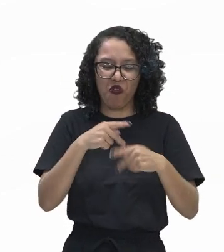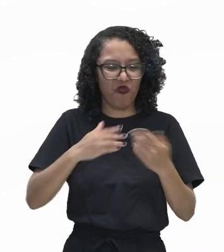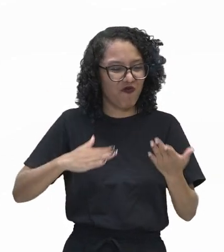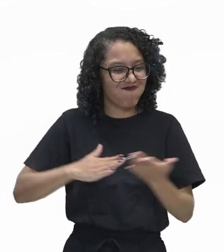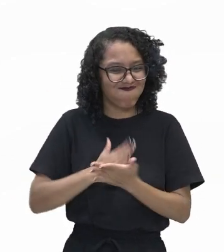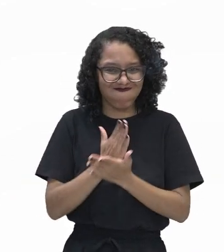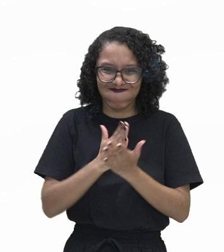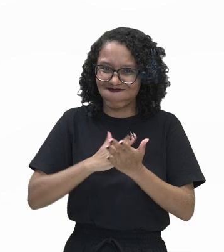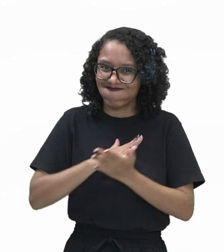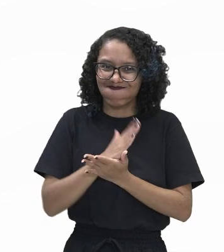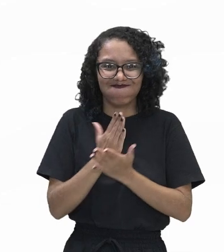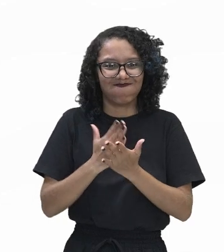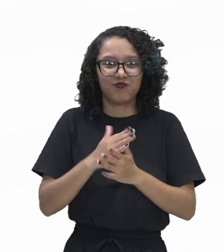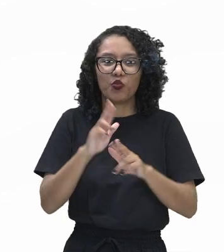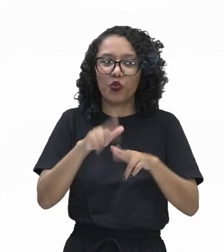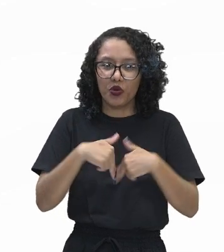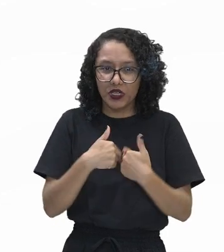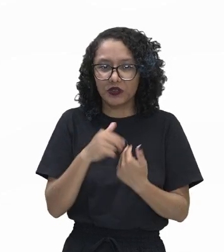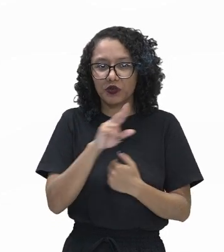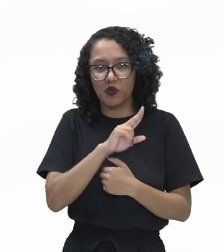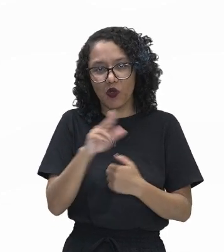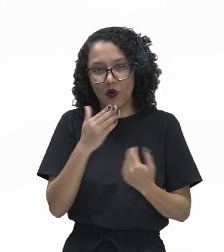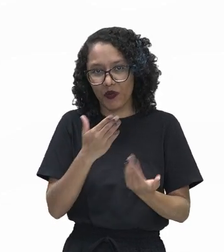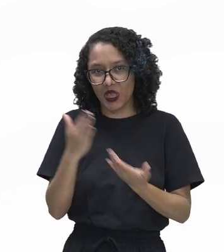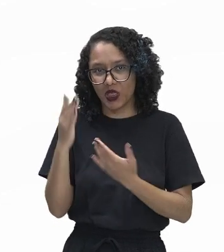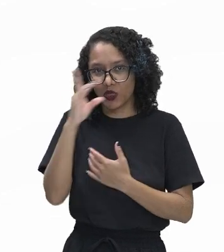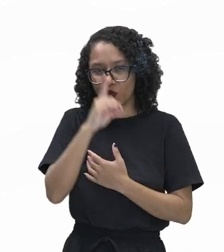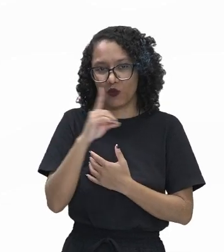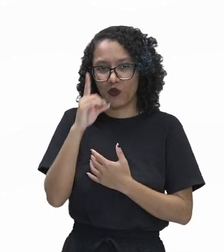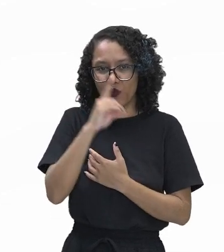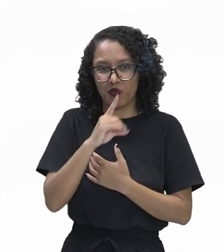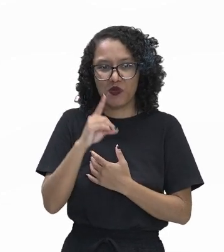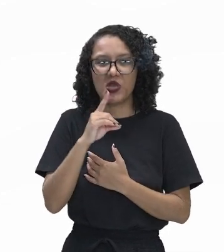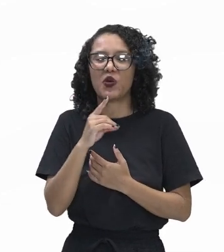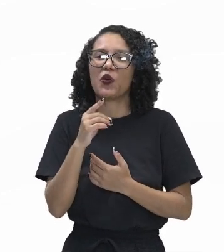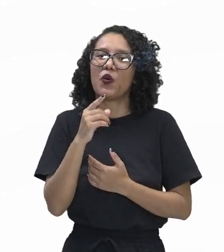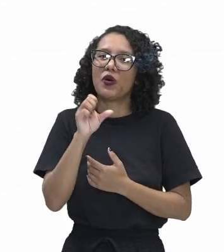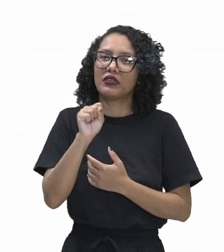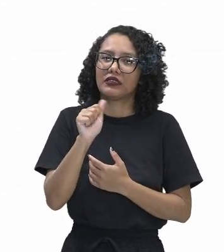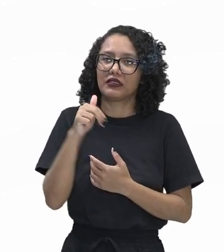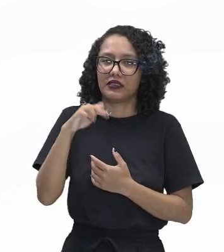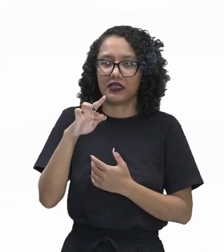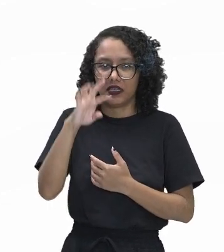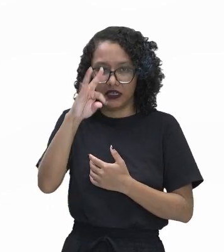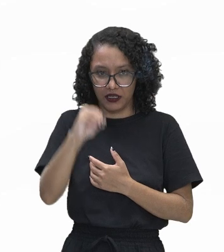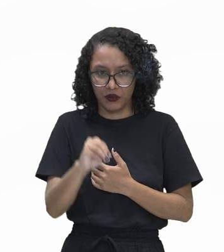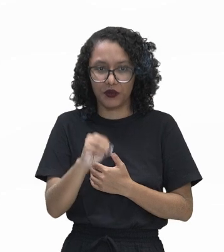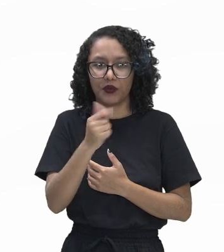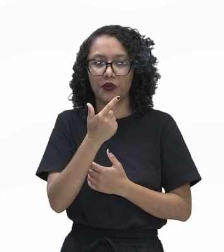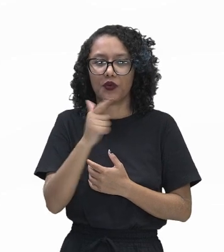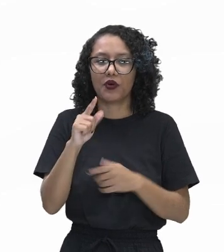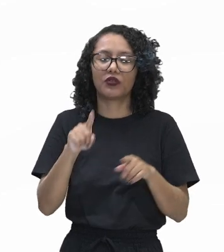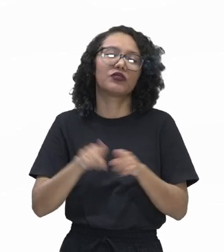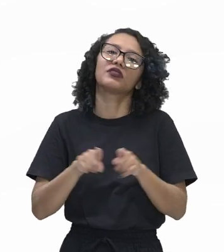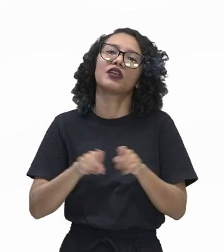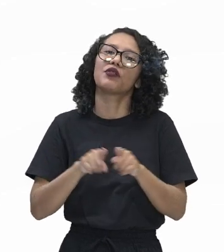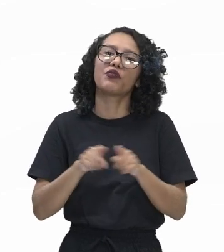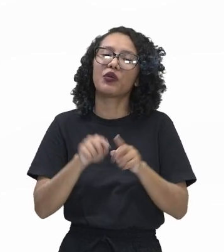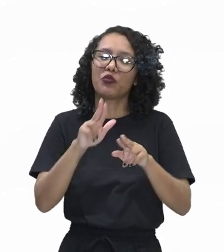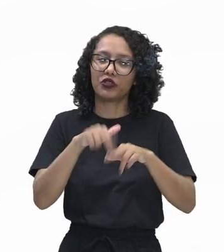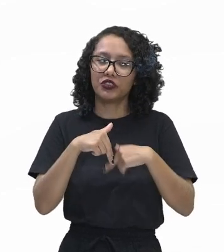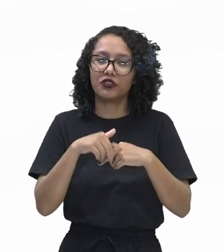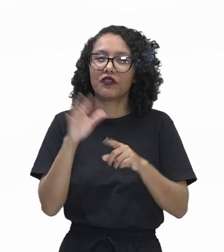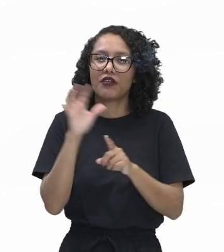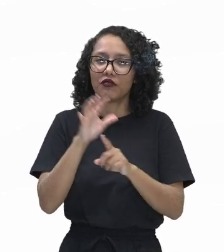conhecido como Domingo Sangrento. Outro fator que vai levar essa revolução e essa insatisfação